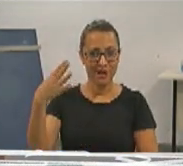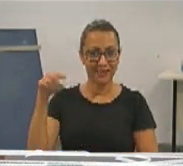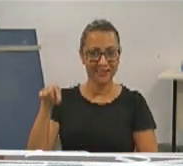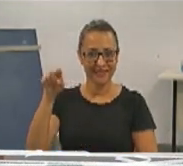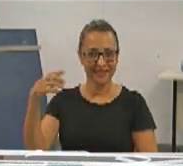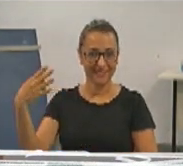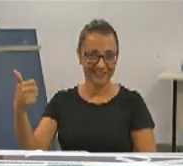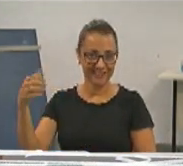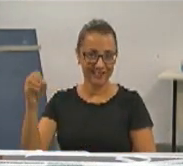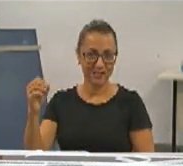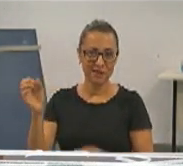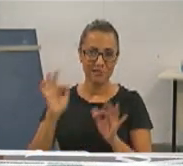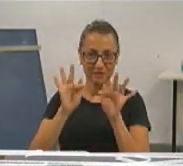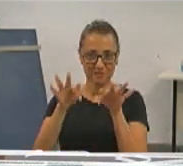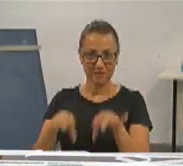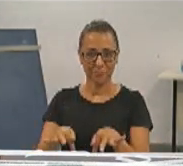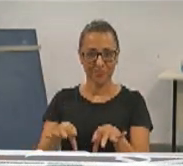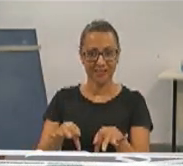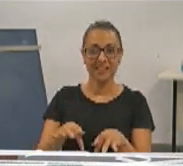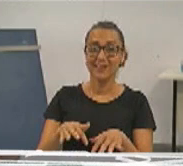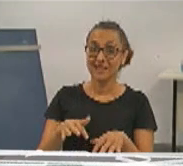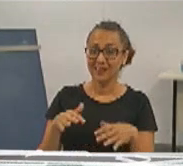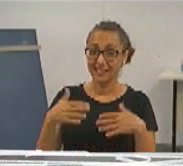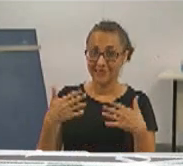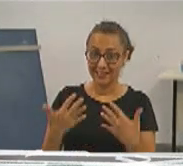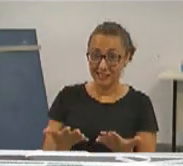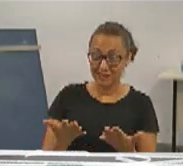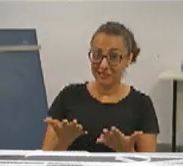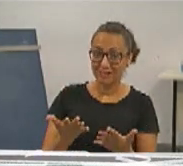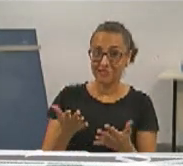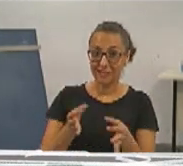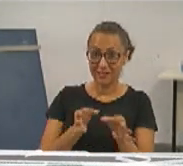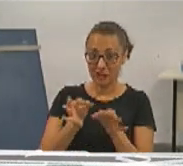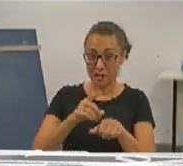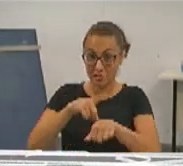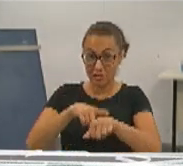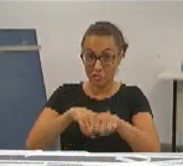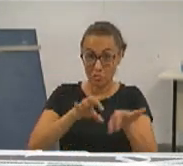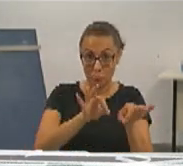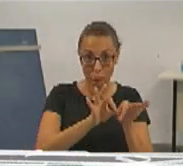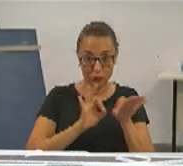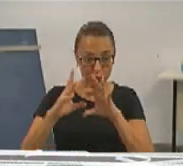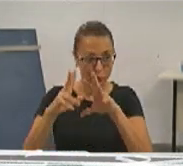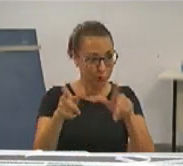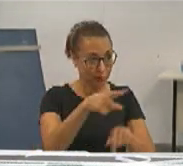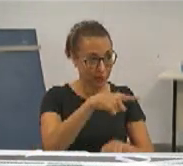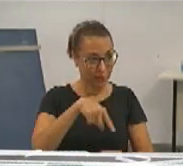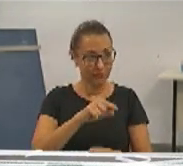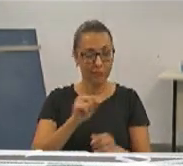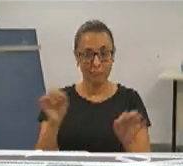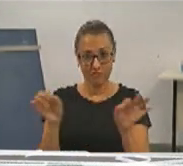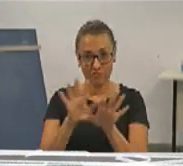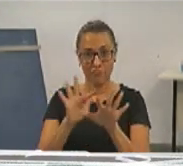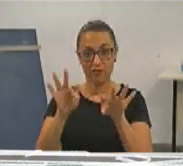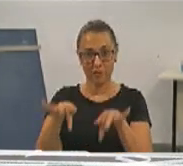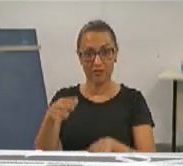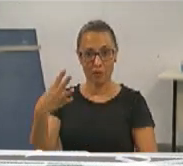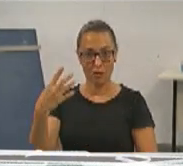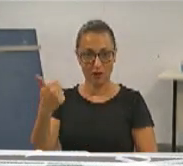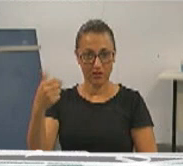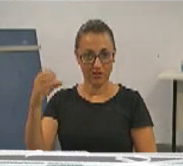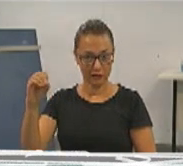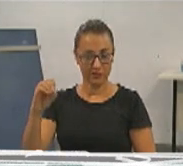para o fechamento total, contando com a desmontagem dos equipamentos que aqui estão. Sem